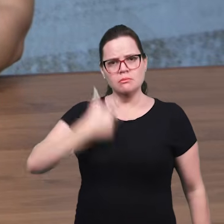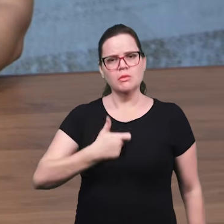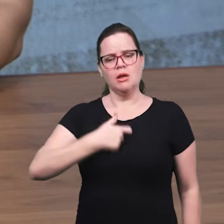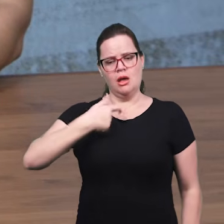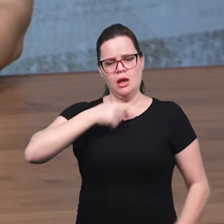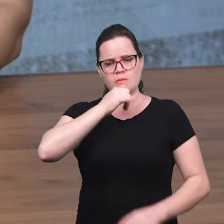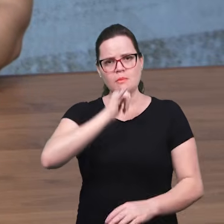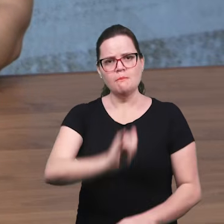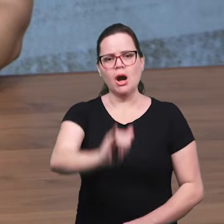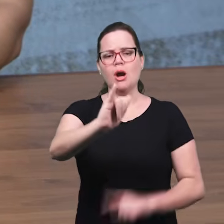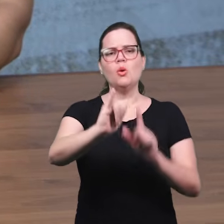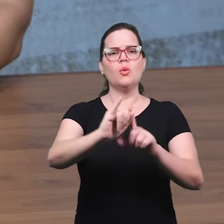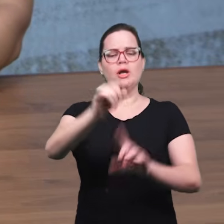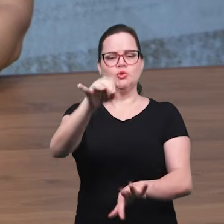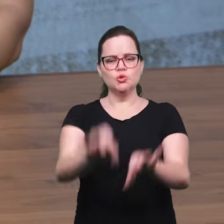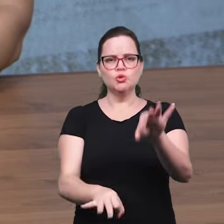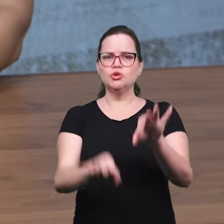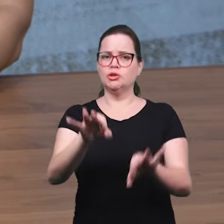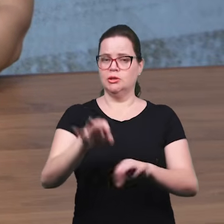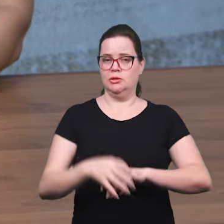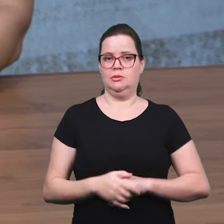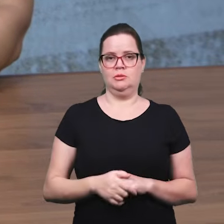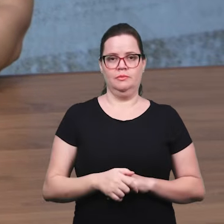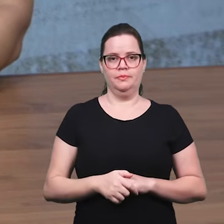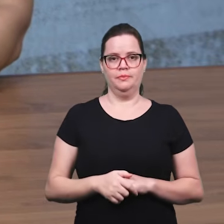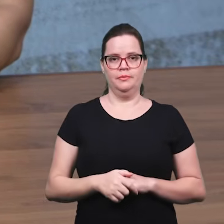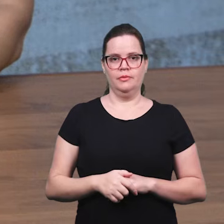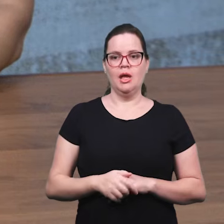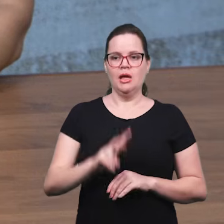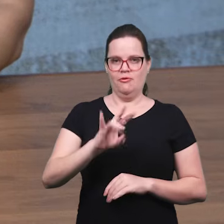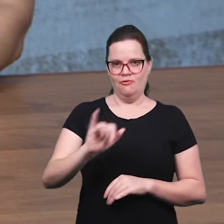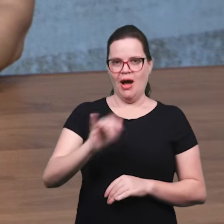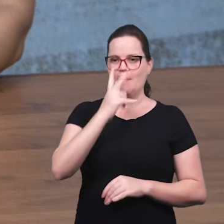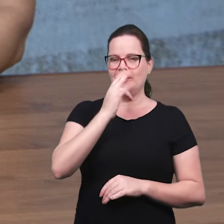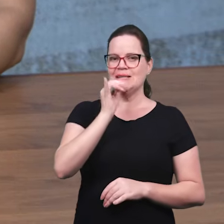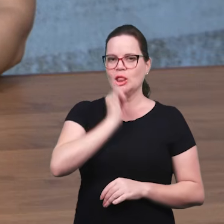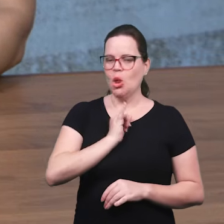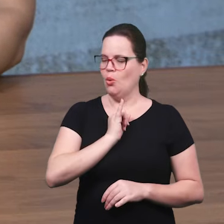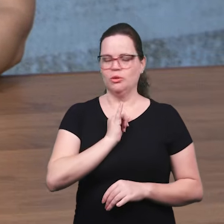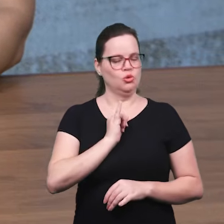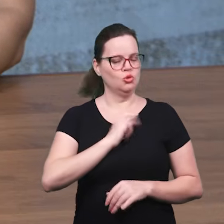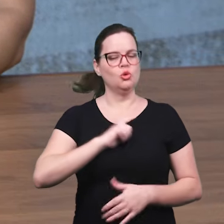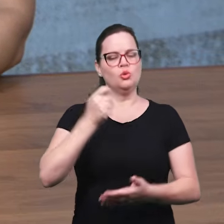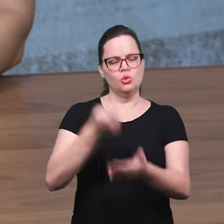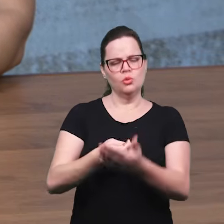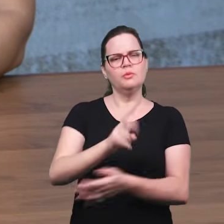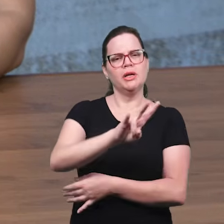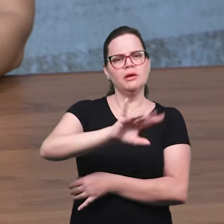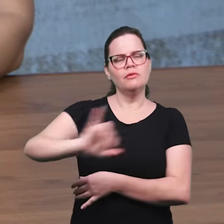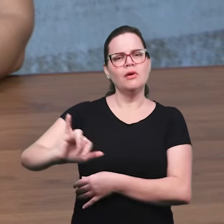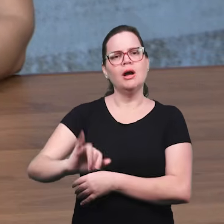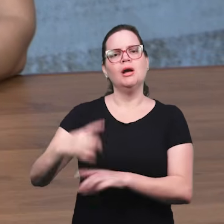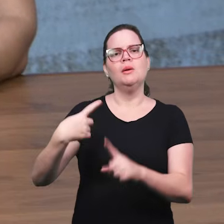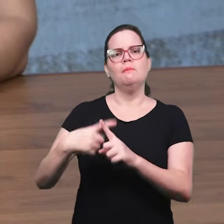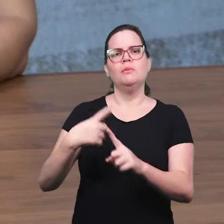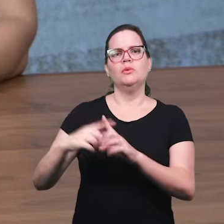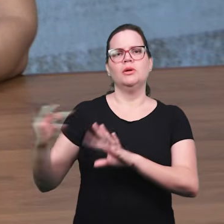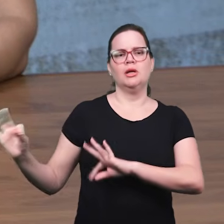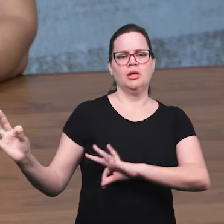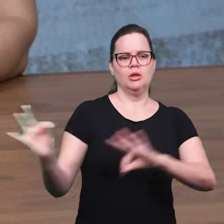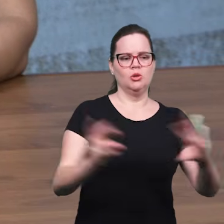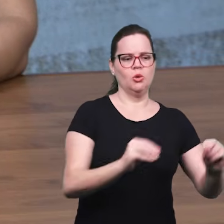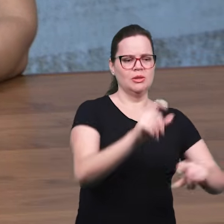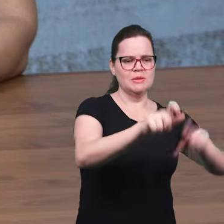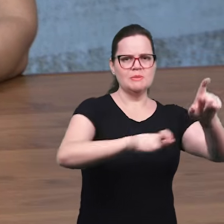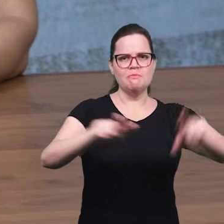de justiça, e não tornará atrás, que diante de mim se dobrará